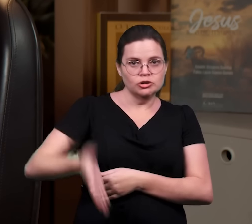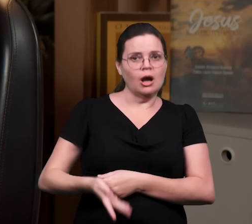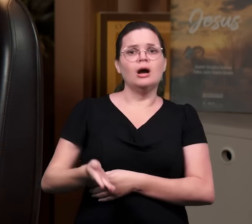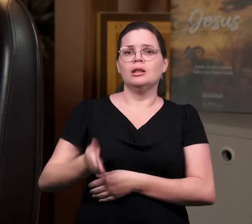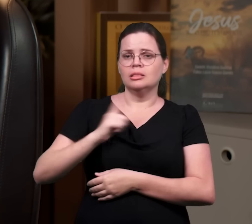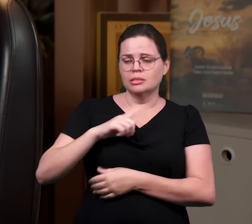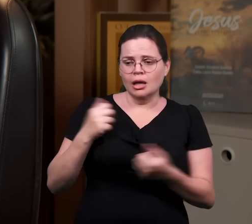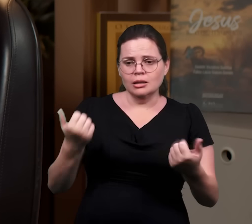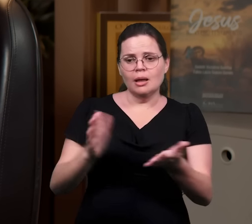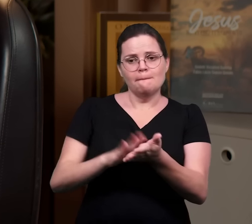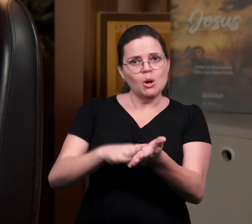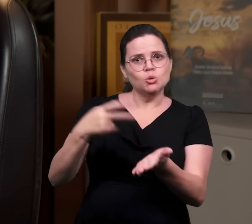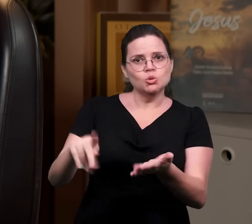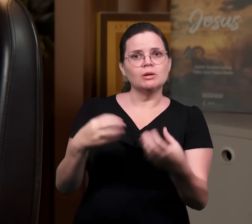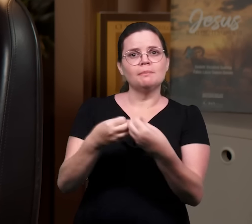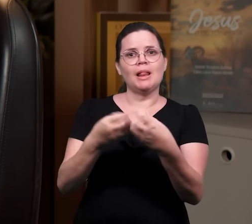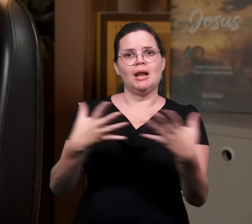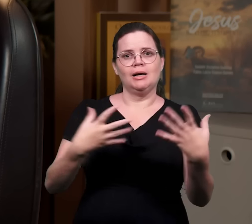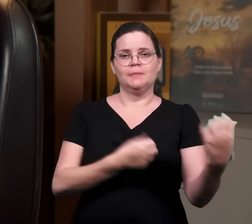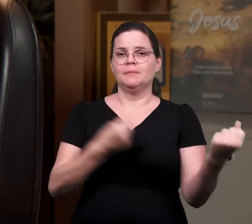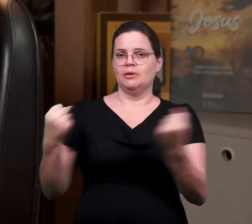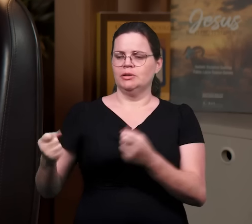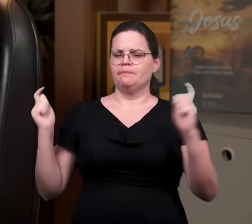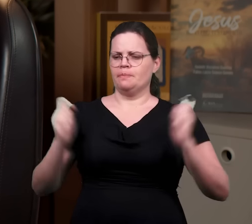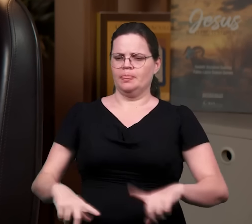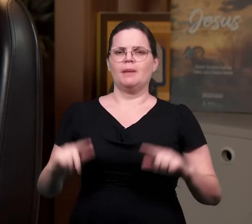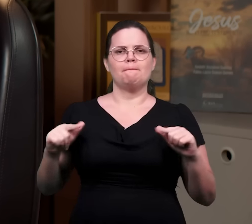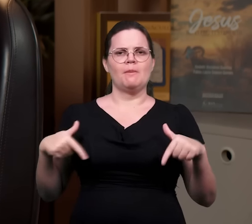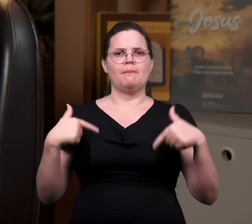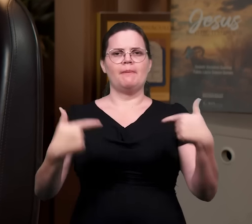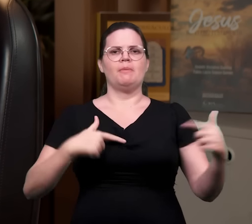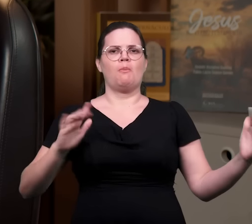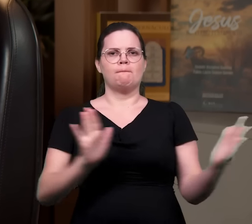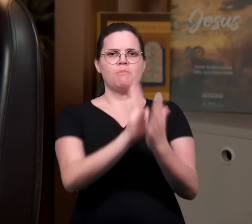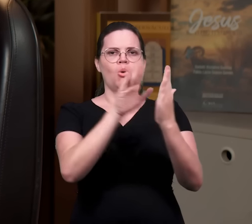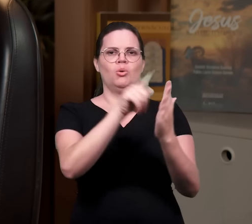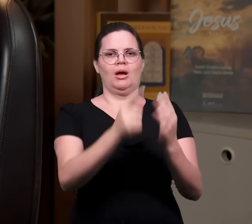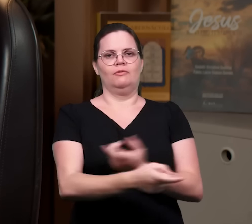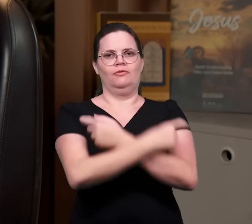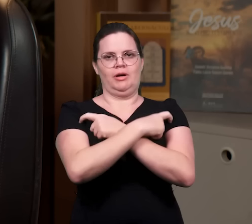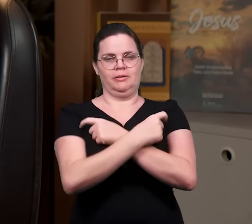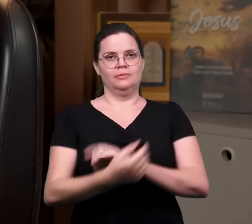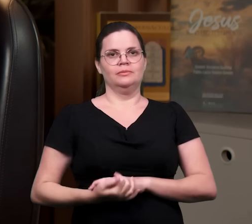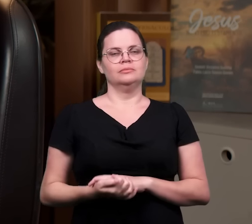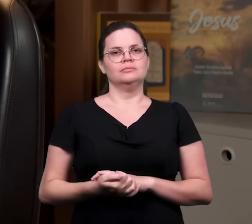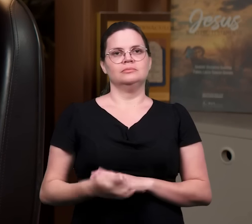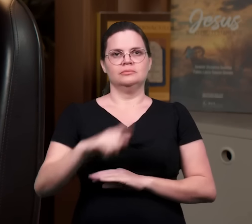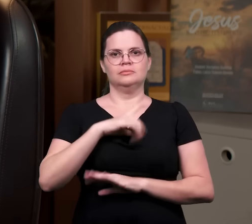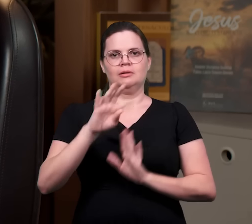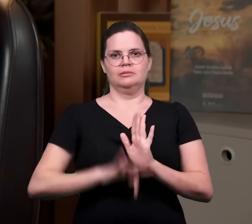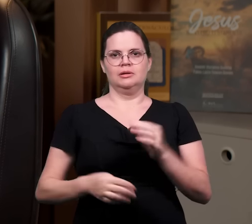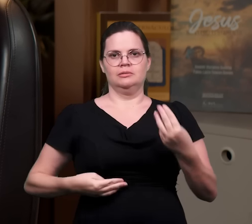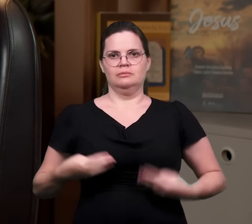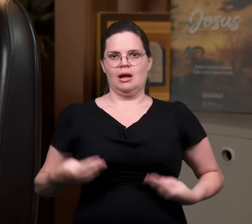todas as maravilhas estariam nas suas mãos, né? Para fazer todas as maravilhas que eu tenho posto nas tuas mãos. E tem um texto na